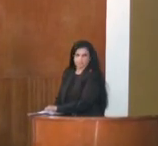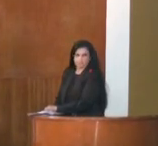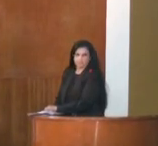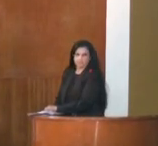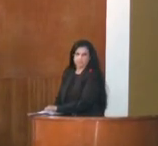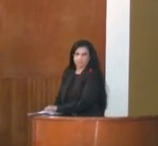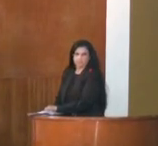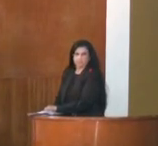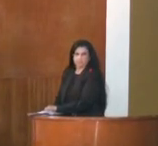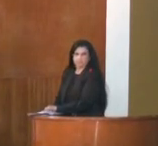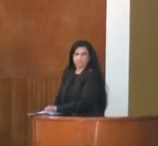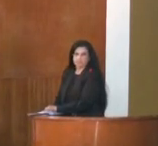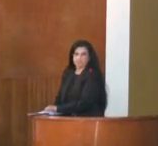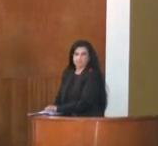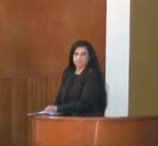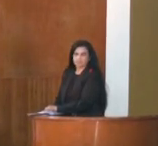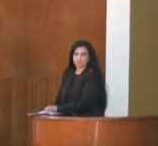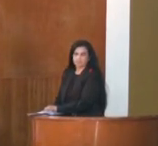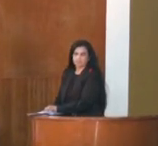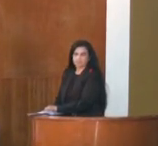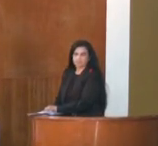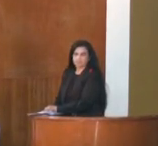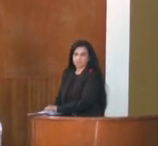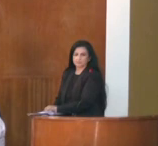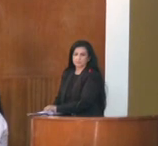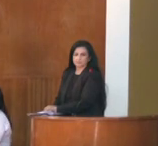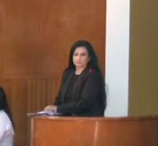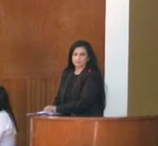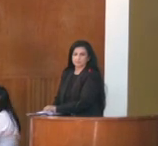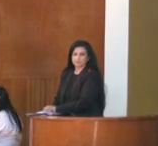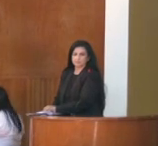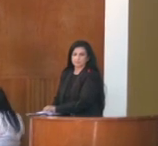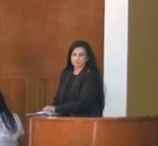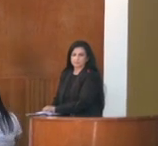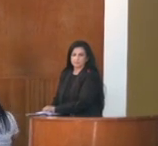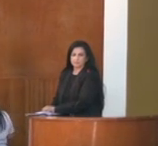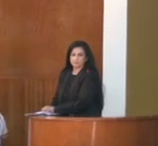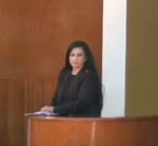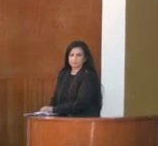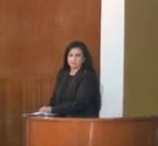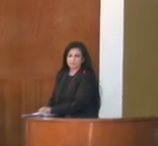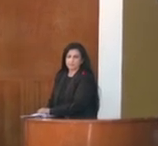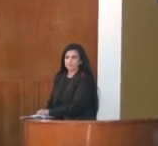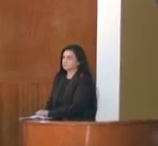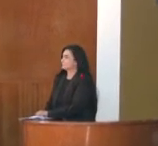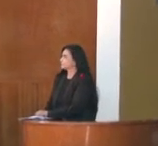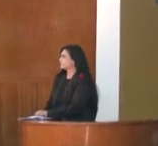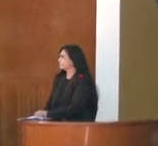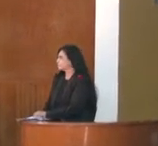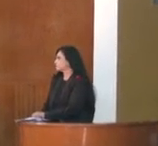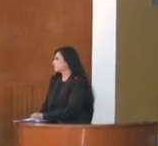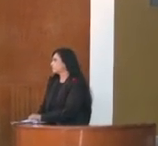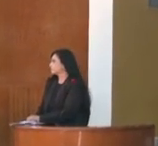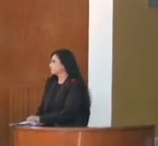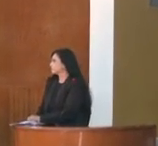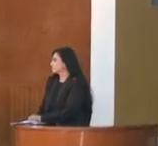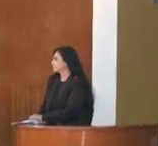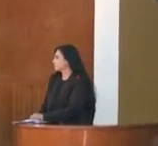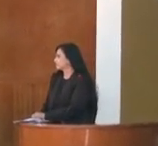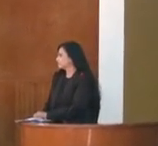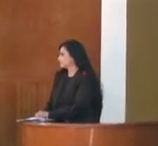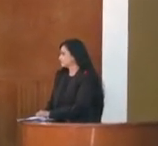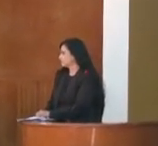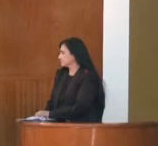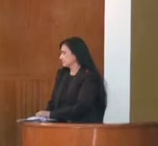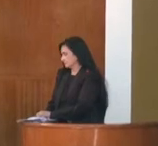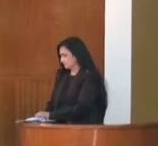receber uma audiência de tamanha importância dessa envergadura. Eu cumprimento aqui